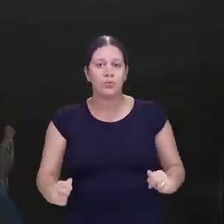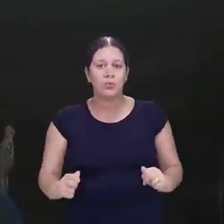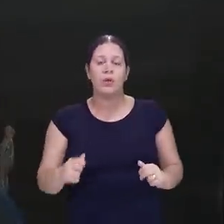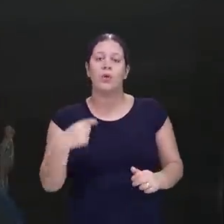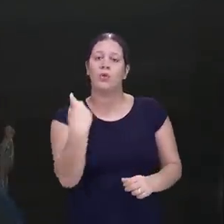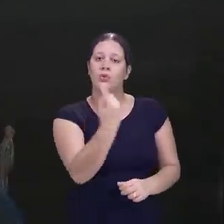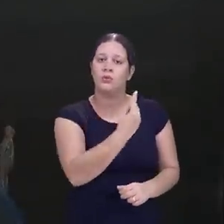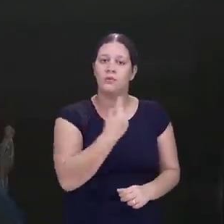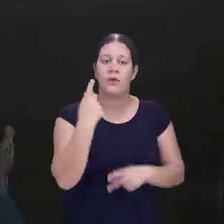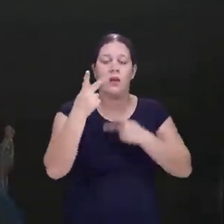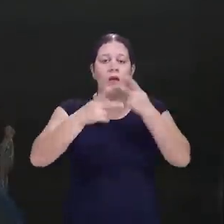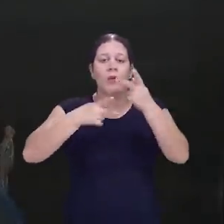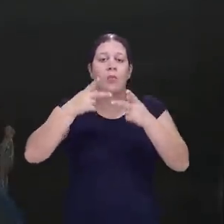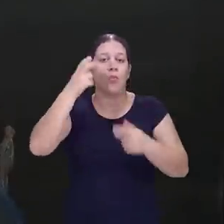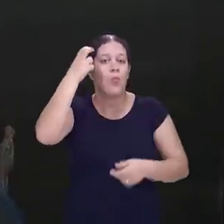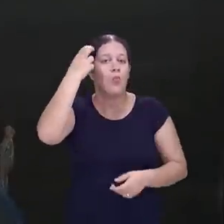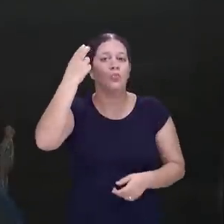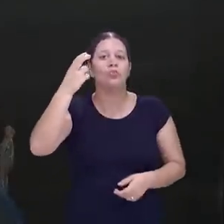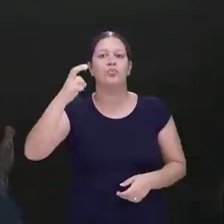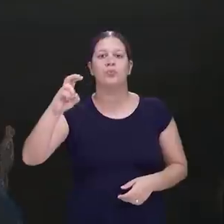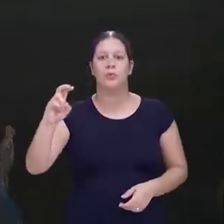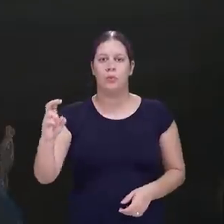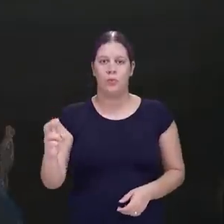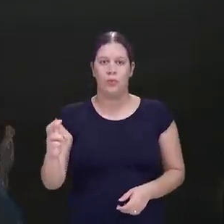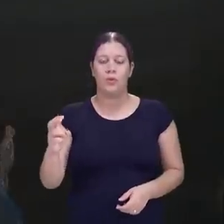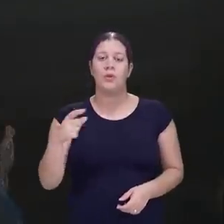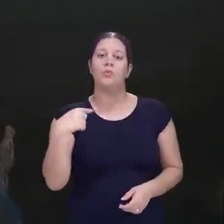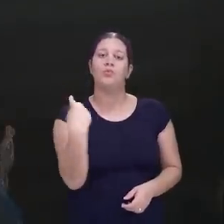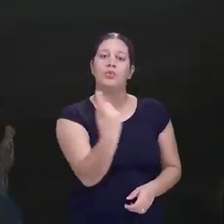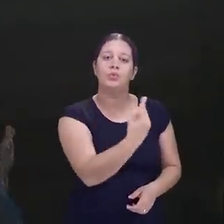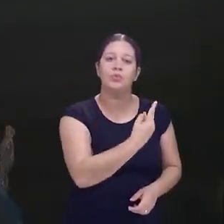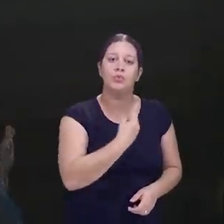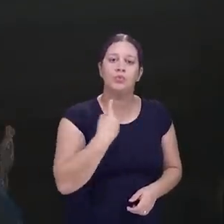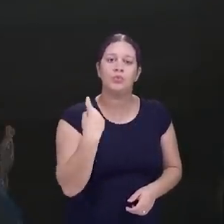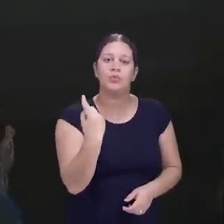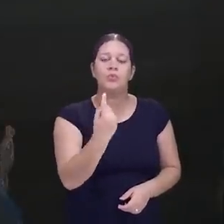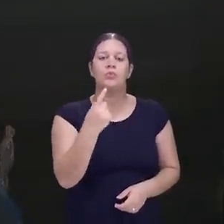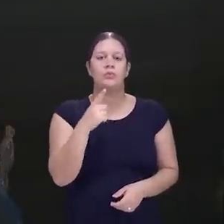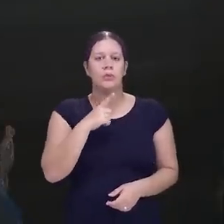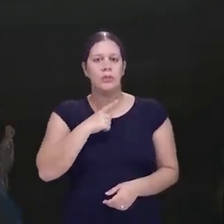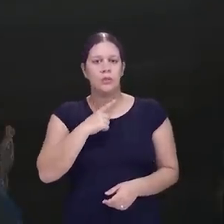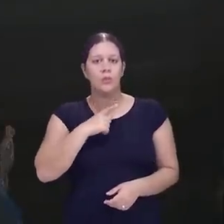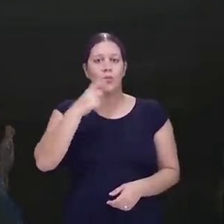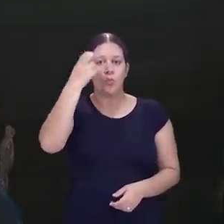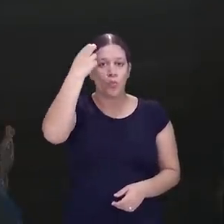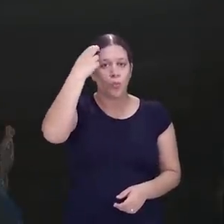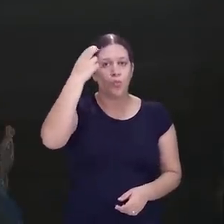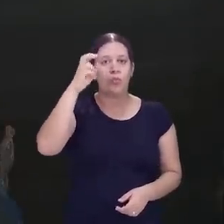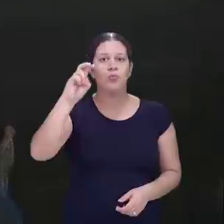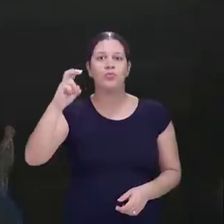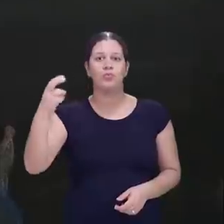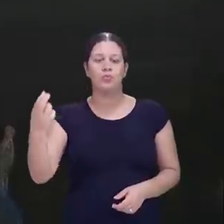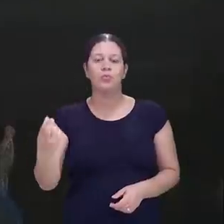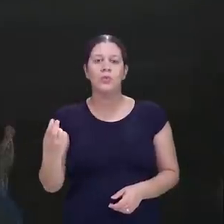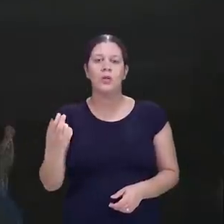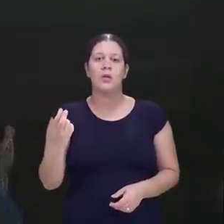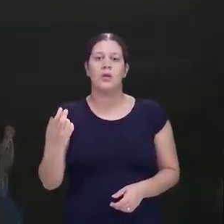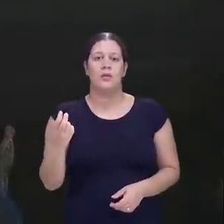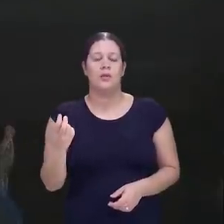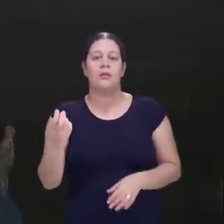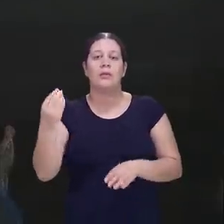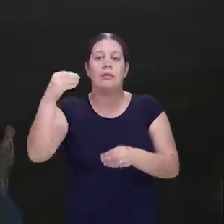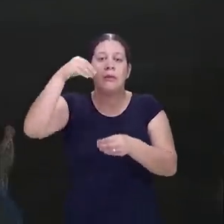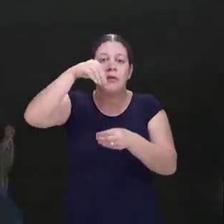a gente chama de cultural. Tá entendendo? Então, quando nós temos aí uma cultura